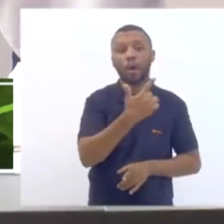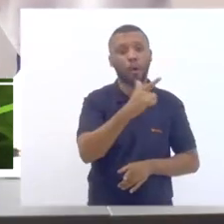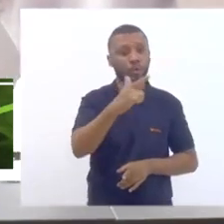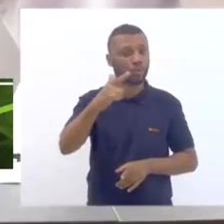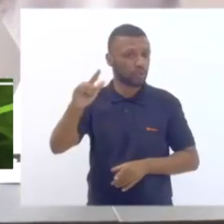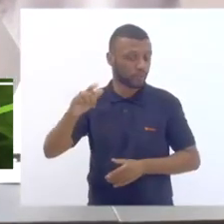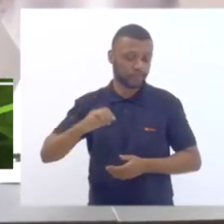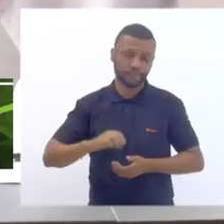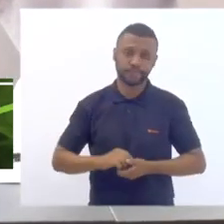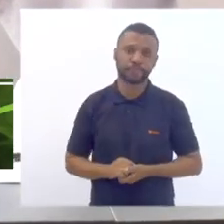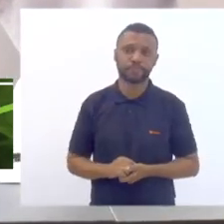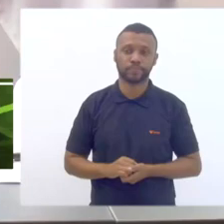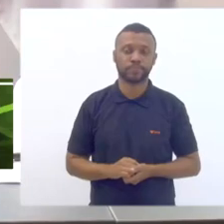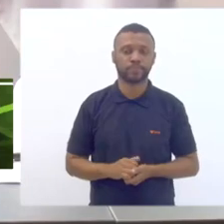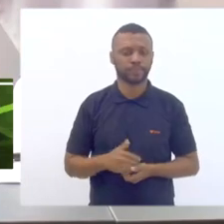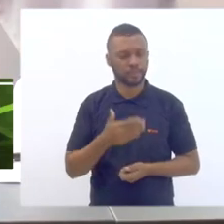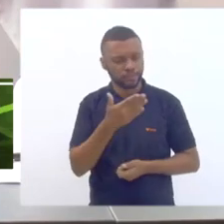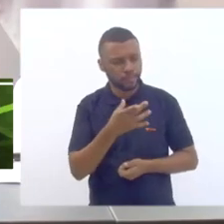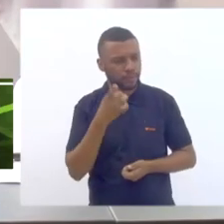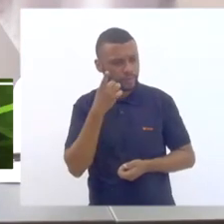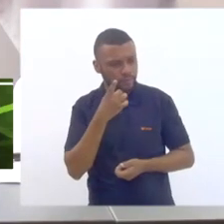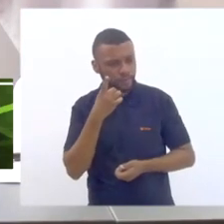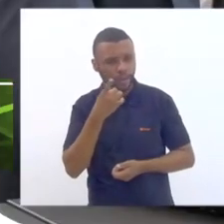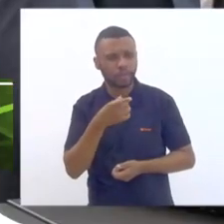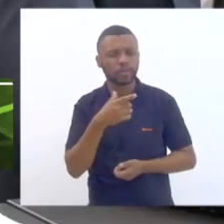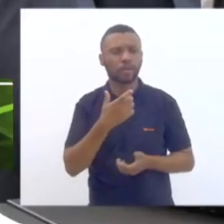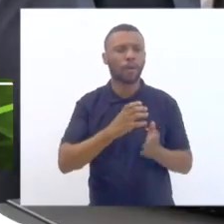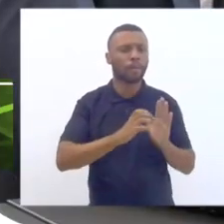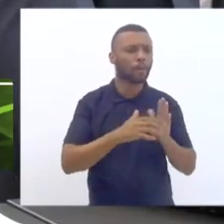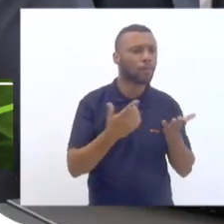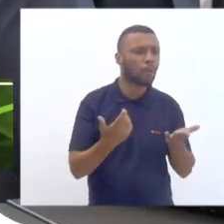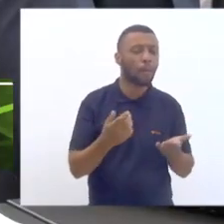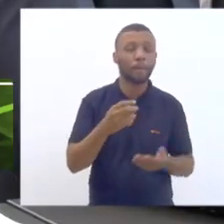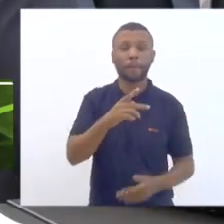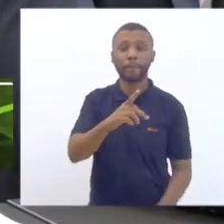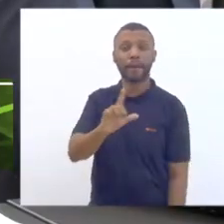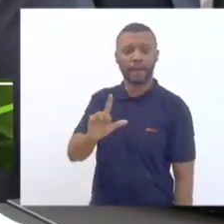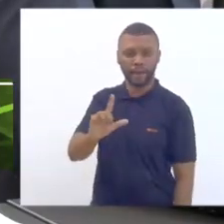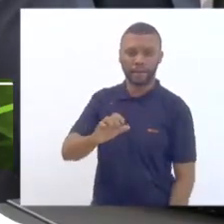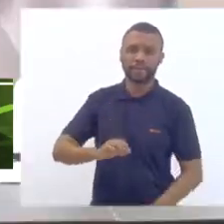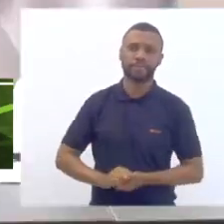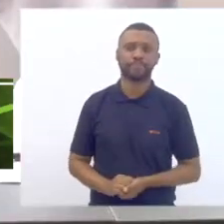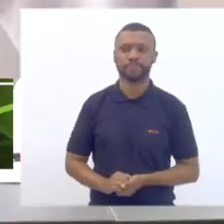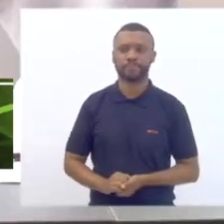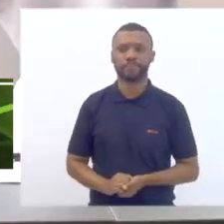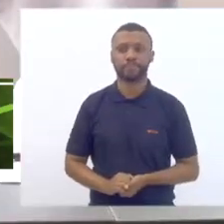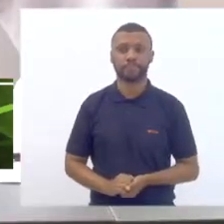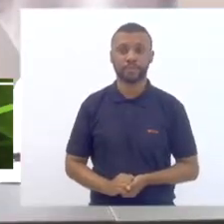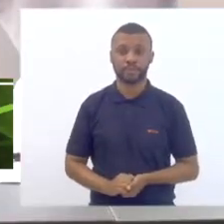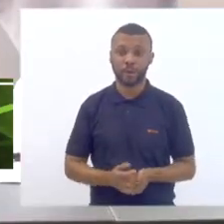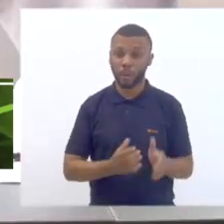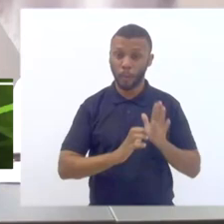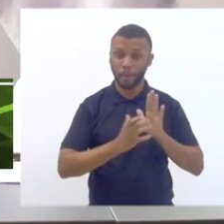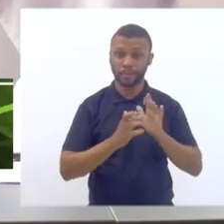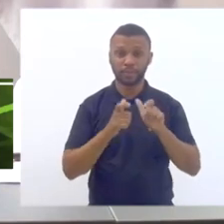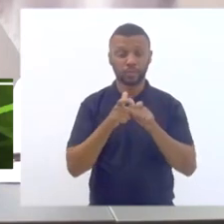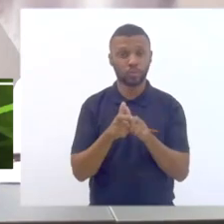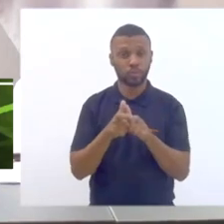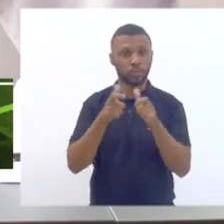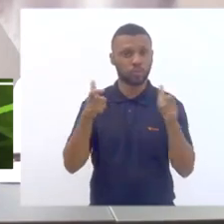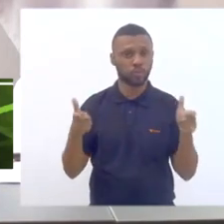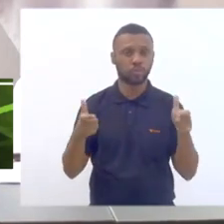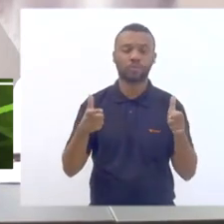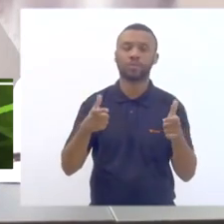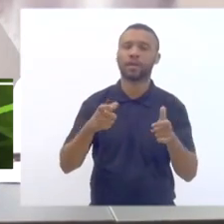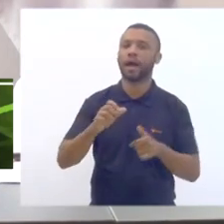deputado está no Partido Liberal. Partido Liberal. Partido de maior bancada no